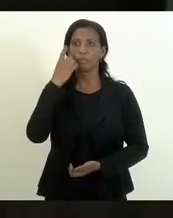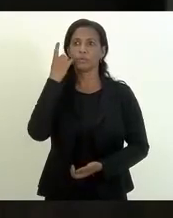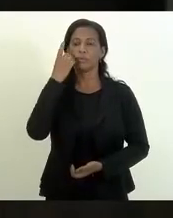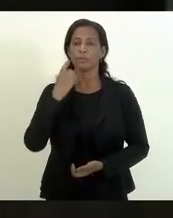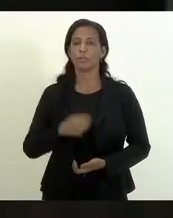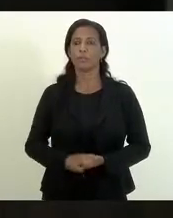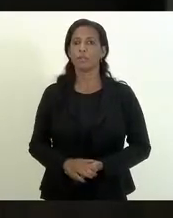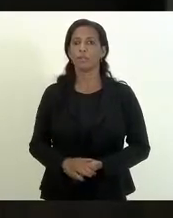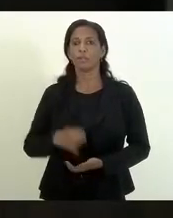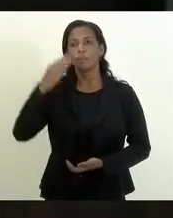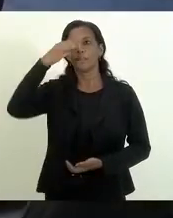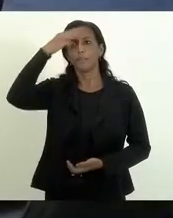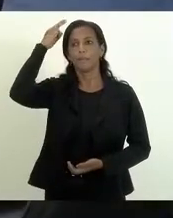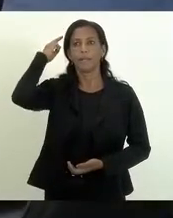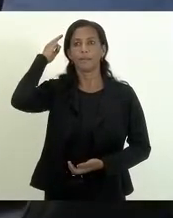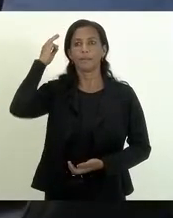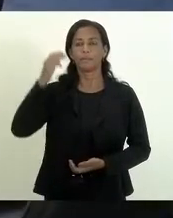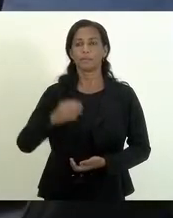Márcio Pacheco.